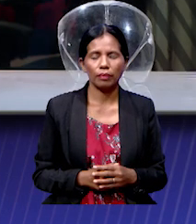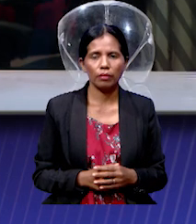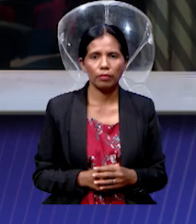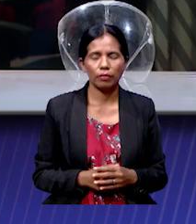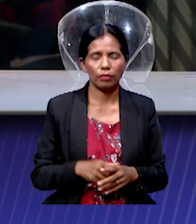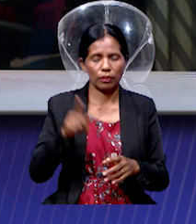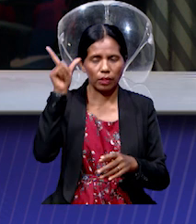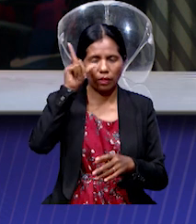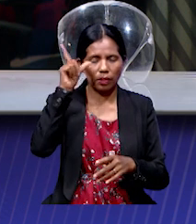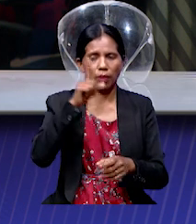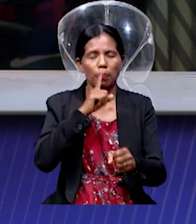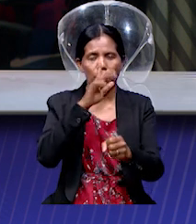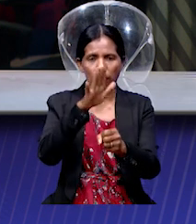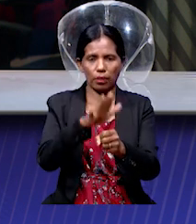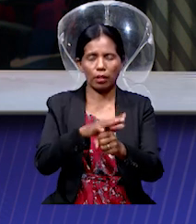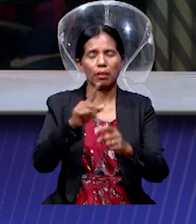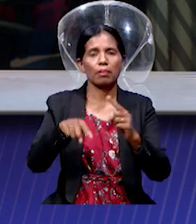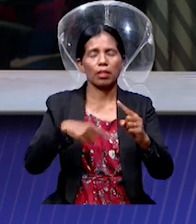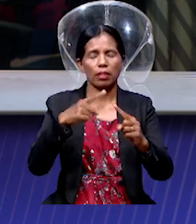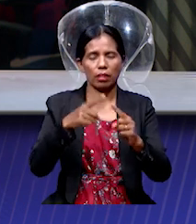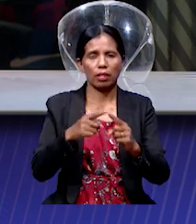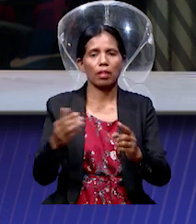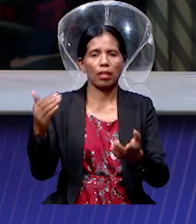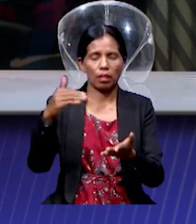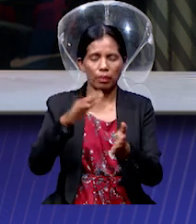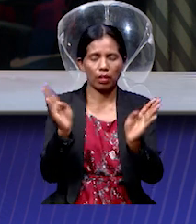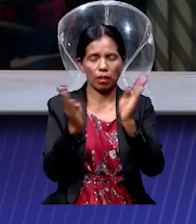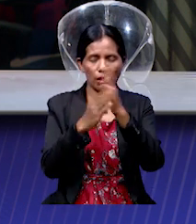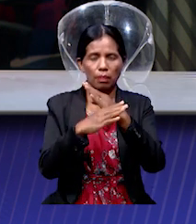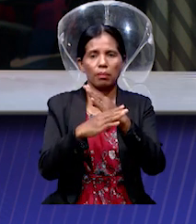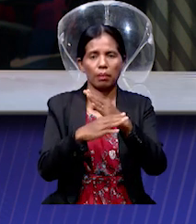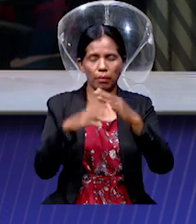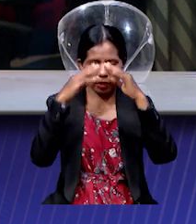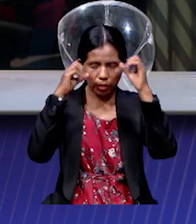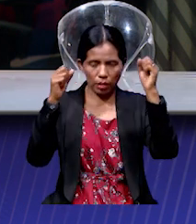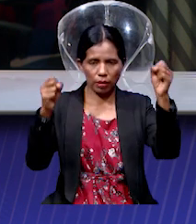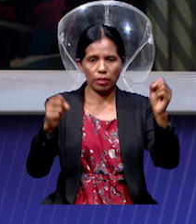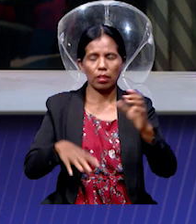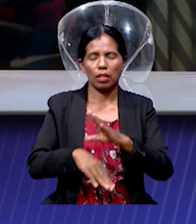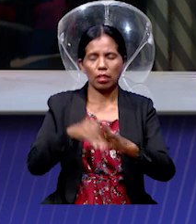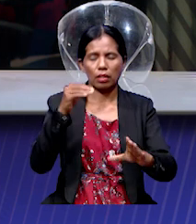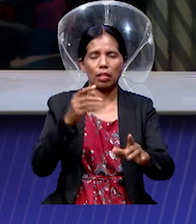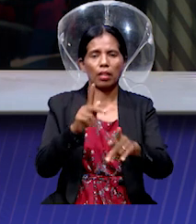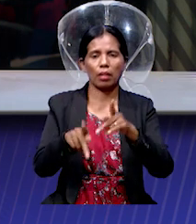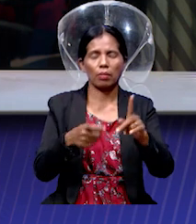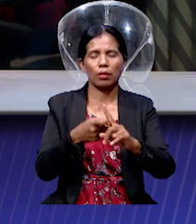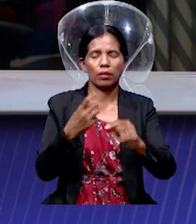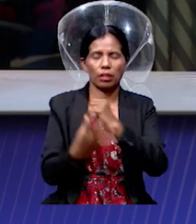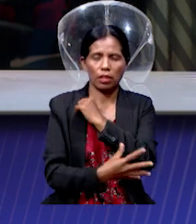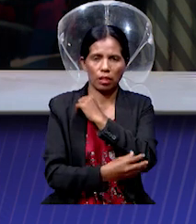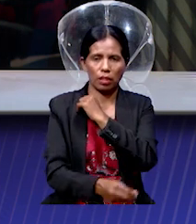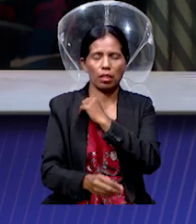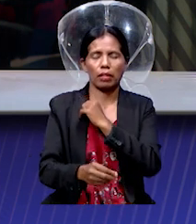Francisco Guterres Lolo promete banhira reeleito ba presidente república se hasai povo husi kiak